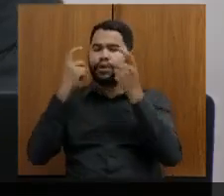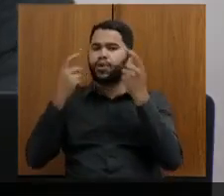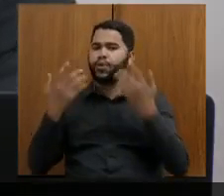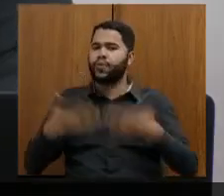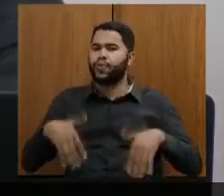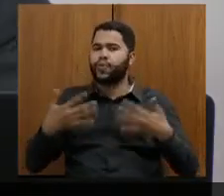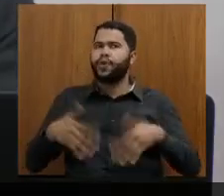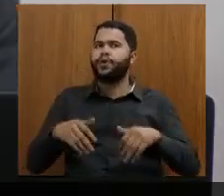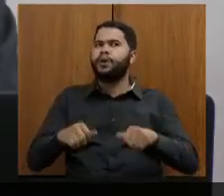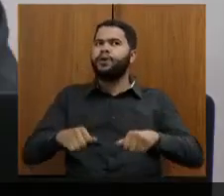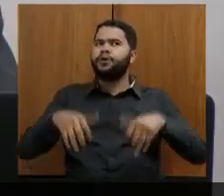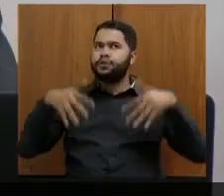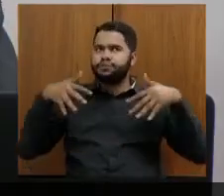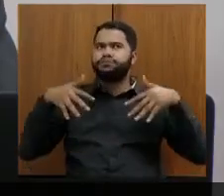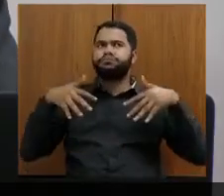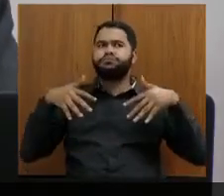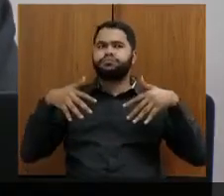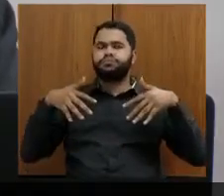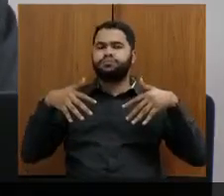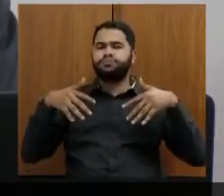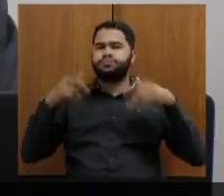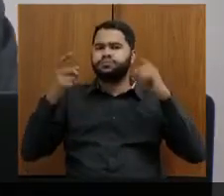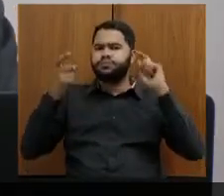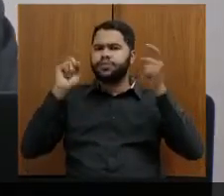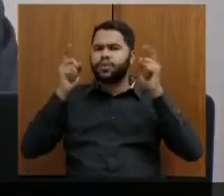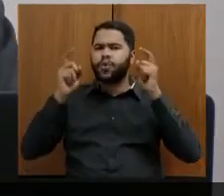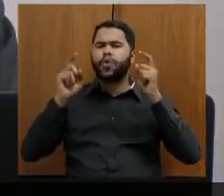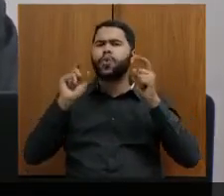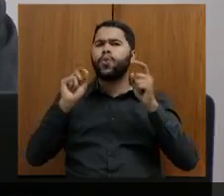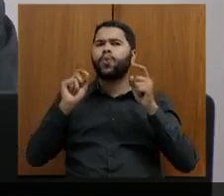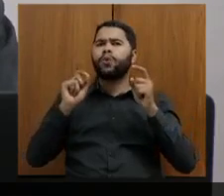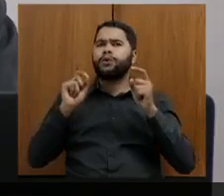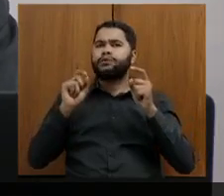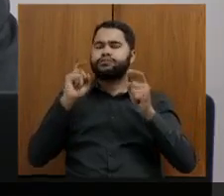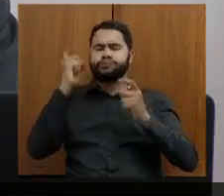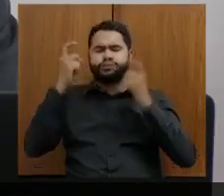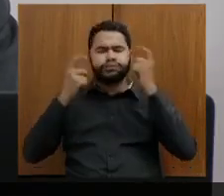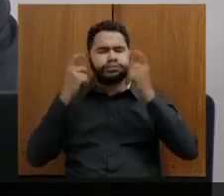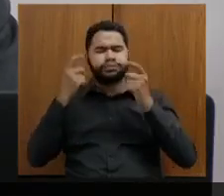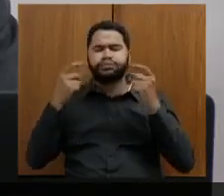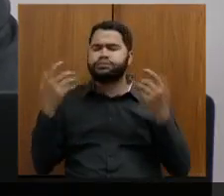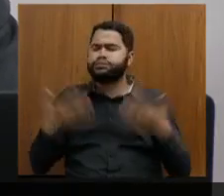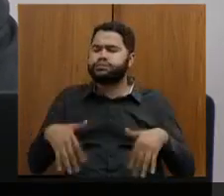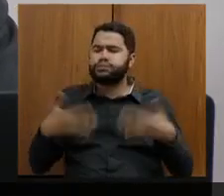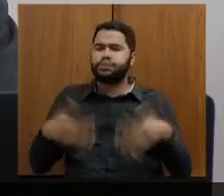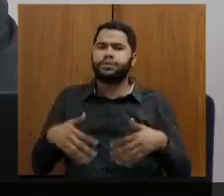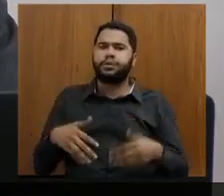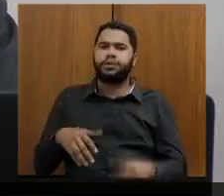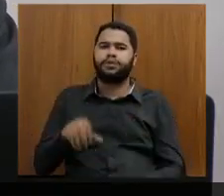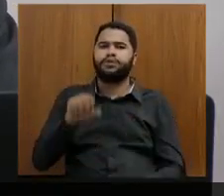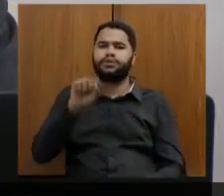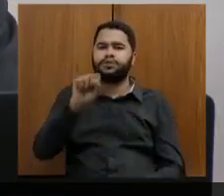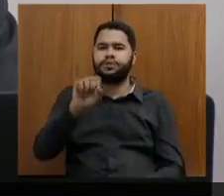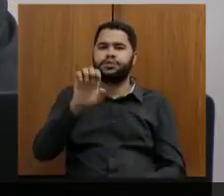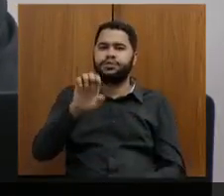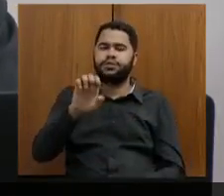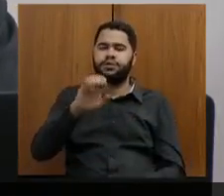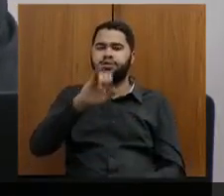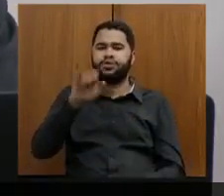nós tivemos audiência pública aqui onde nós tivemos uma preocupação enorme a sejusp